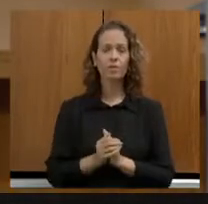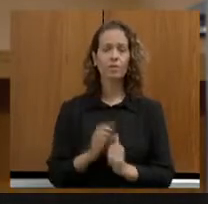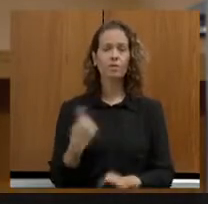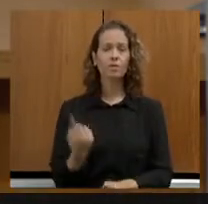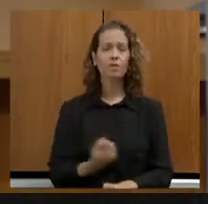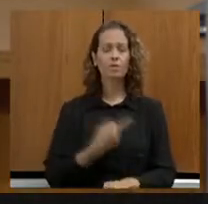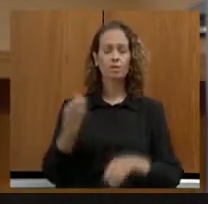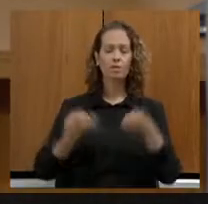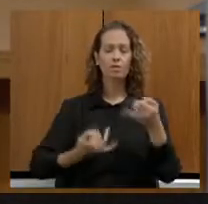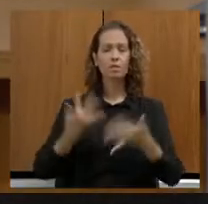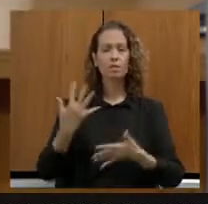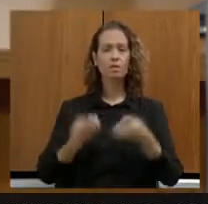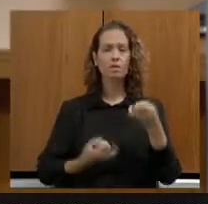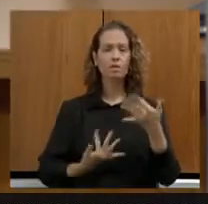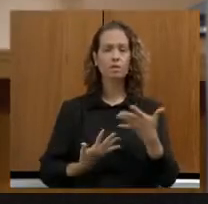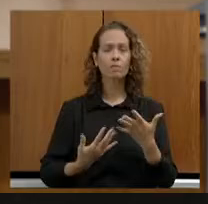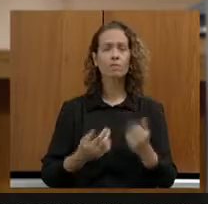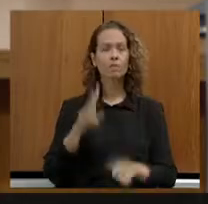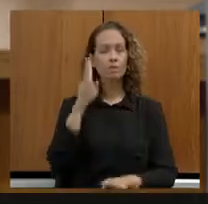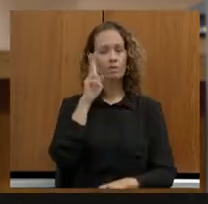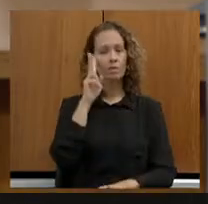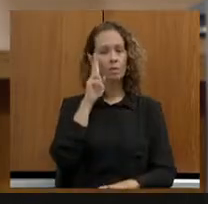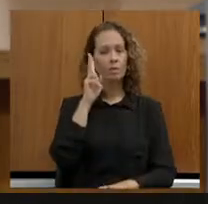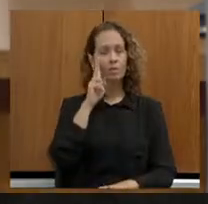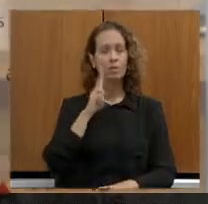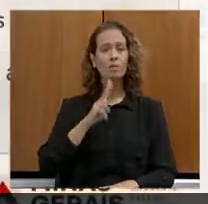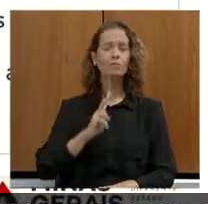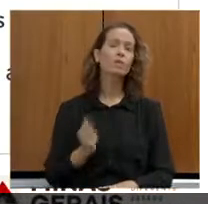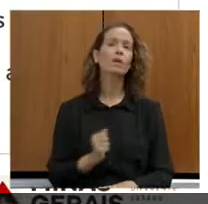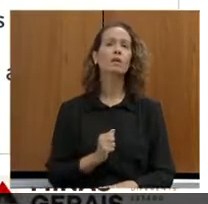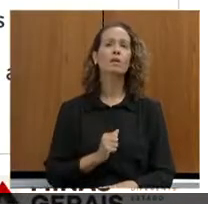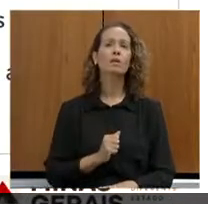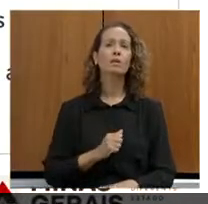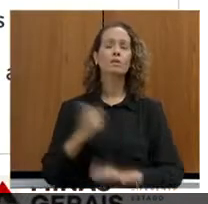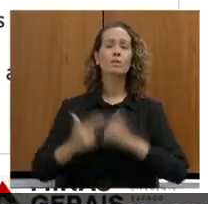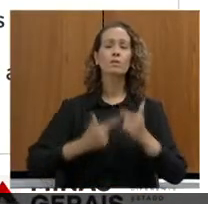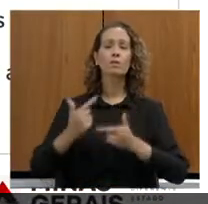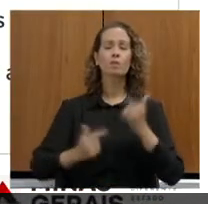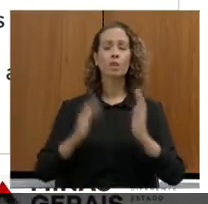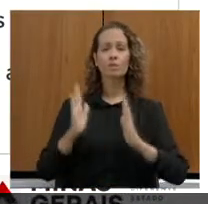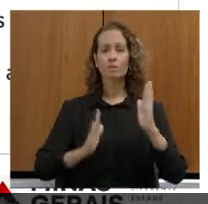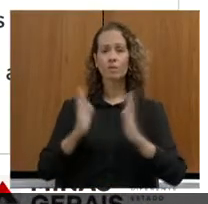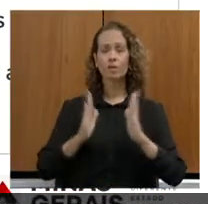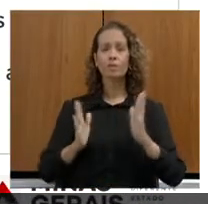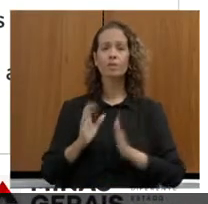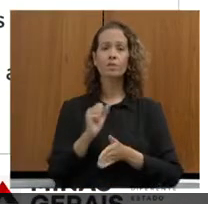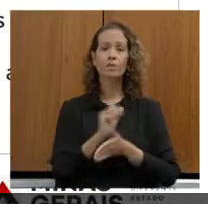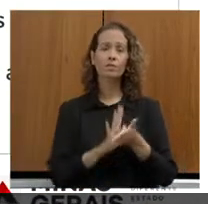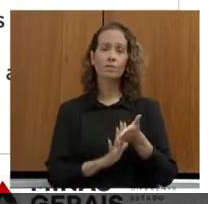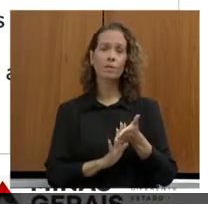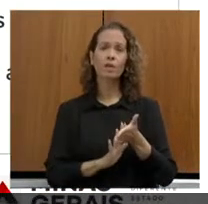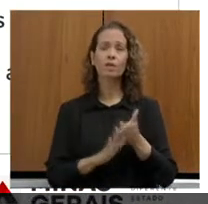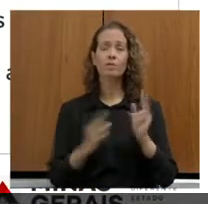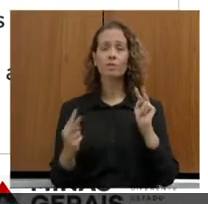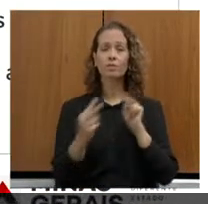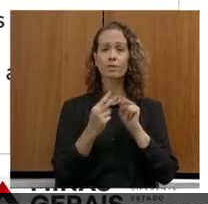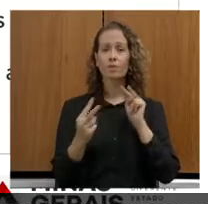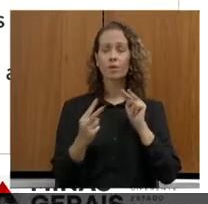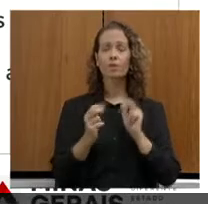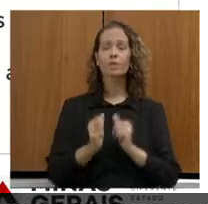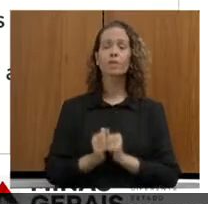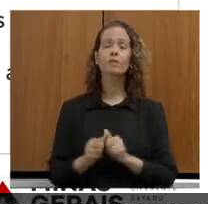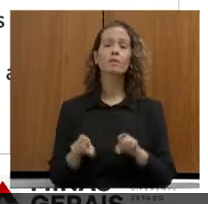faz uma recapitulação das nossas acções de promoção do ensino no período de atividade remotas né conseguimos